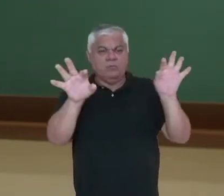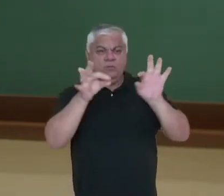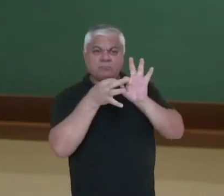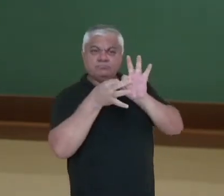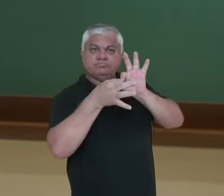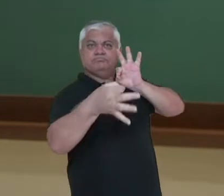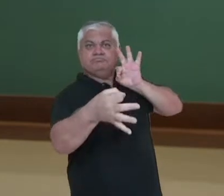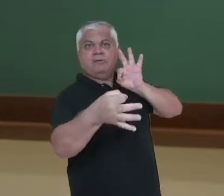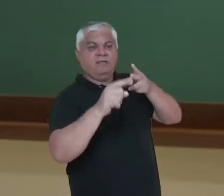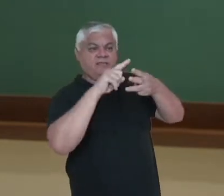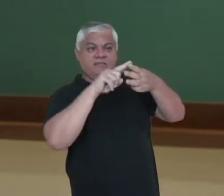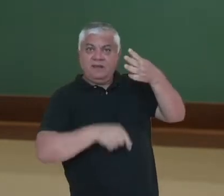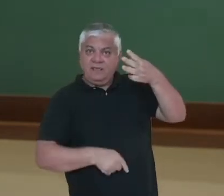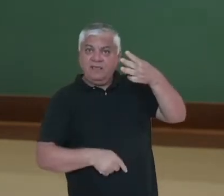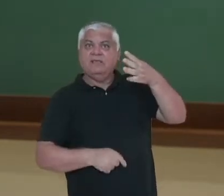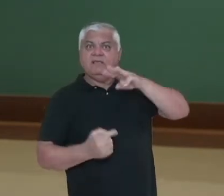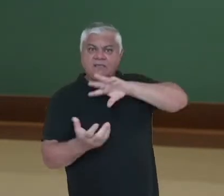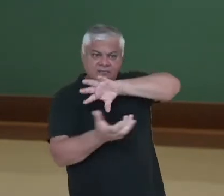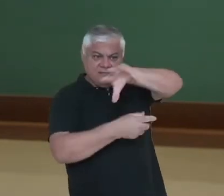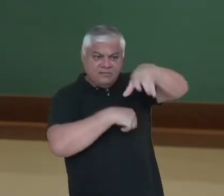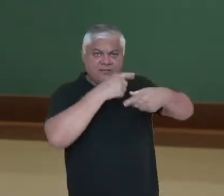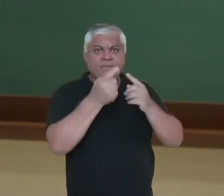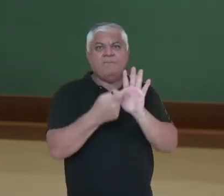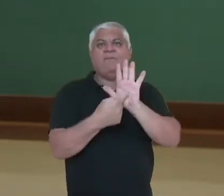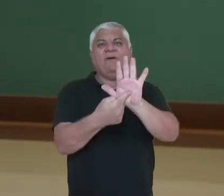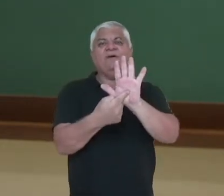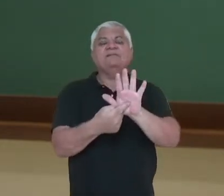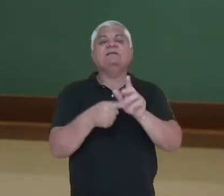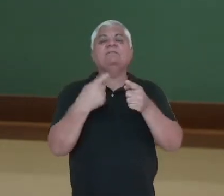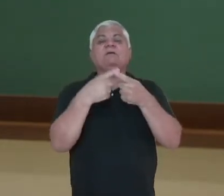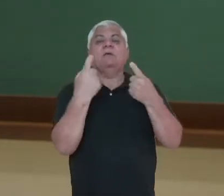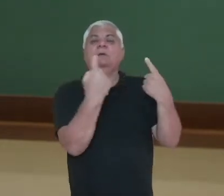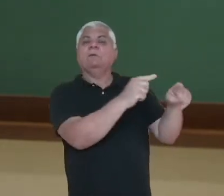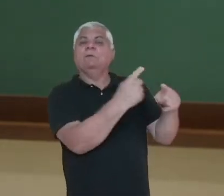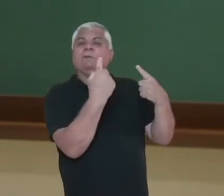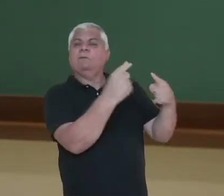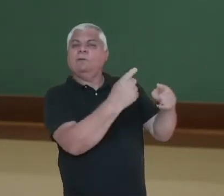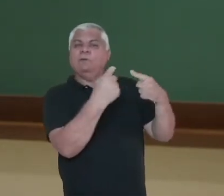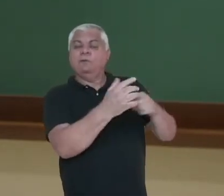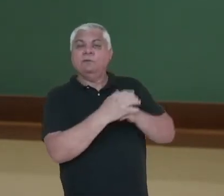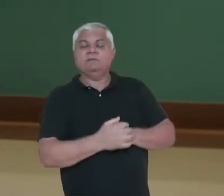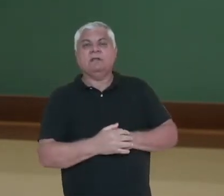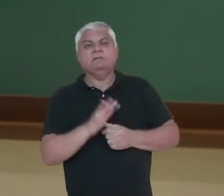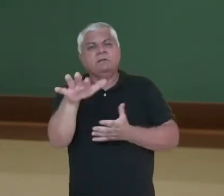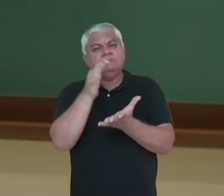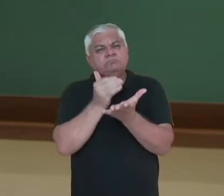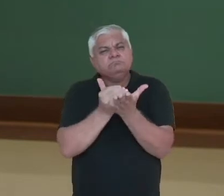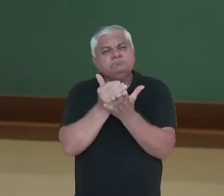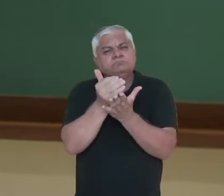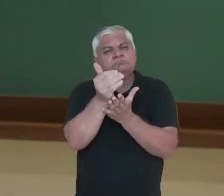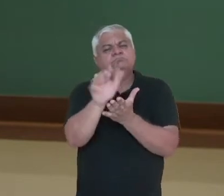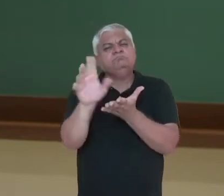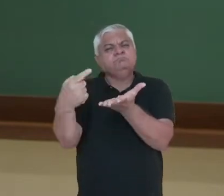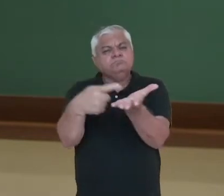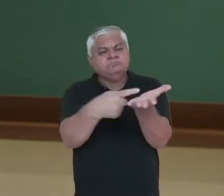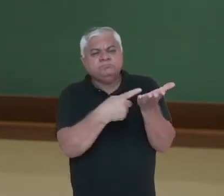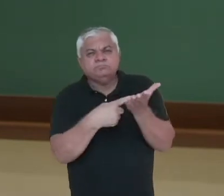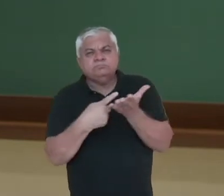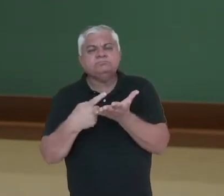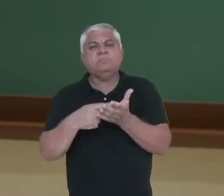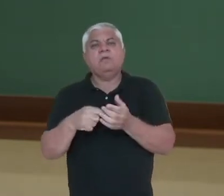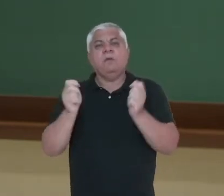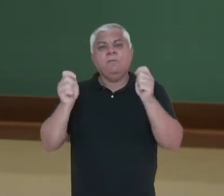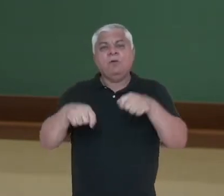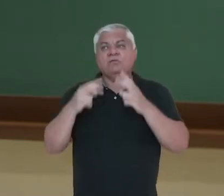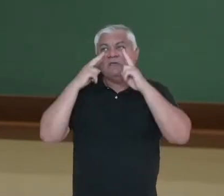eles começaram a usar o próprio corpo para transmitir a arte, para fazer um protesto aberto, e eles começaram até, de certa forma, unir algumas linguagens, pegavam um